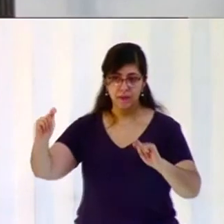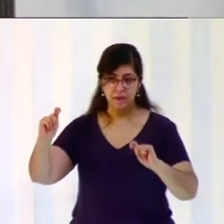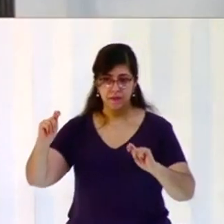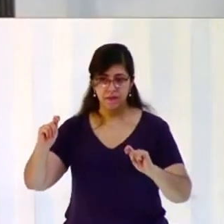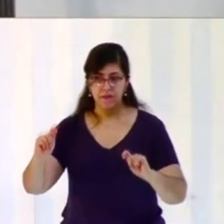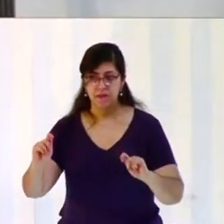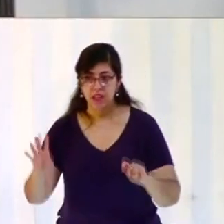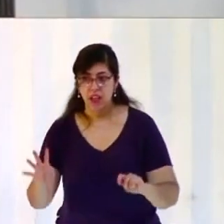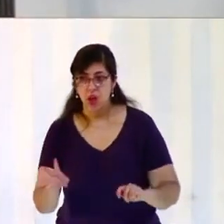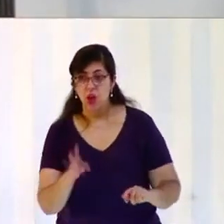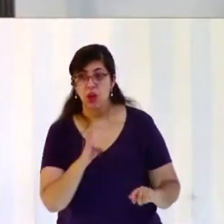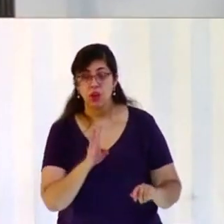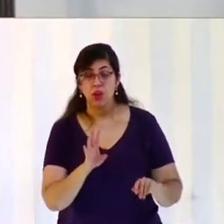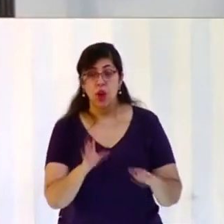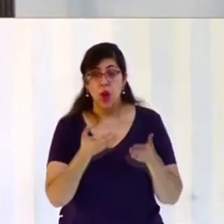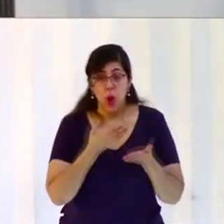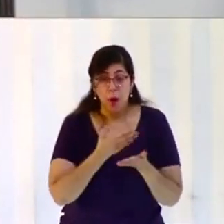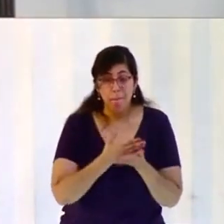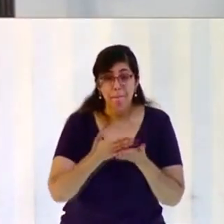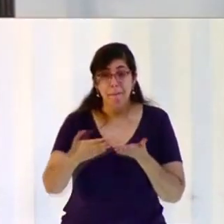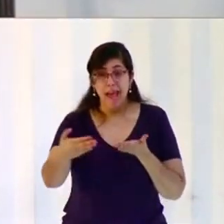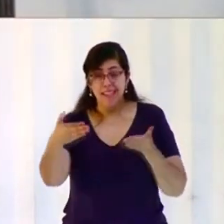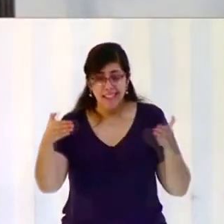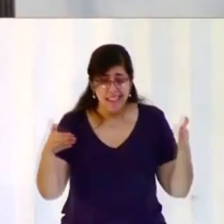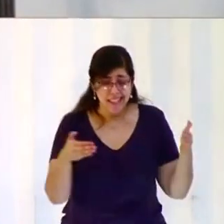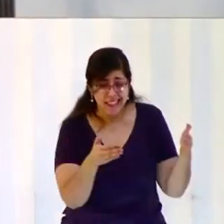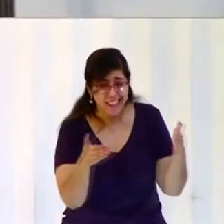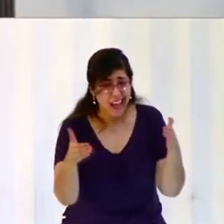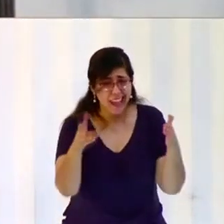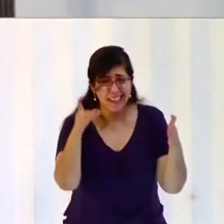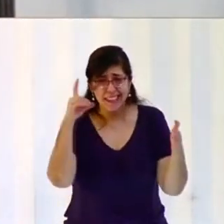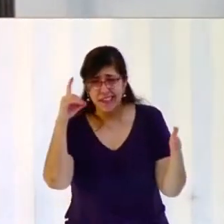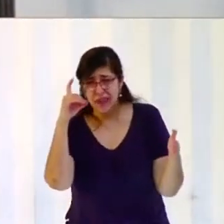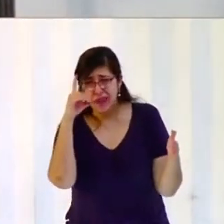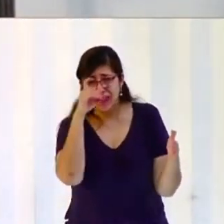Começa uma jornada por aquelas estradas difíceis,